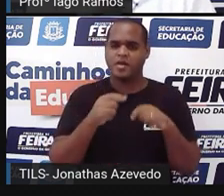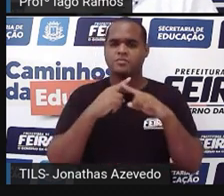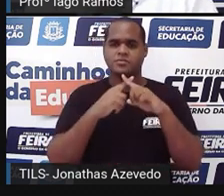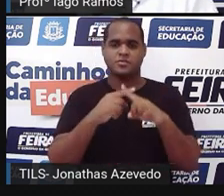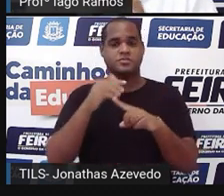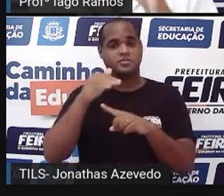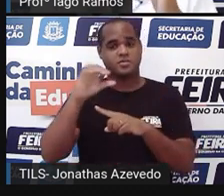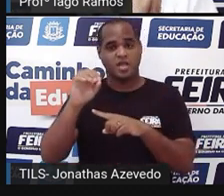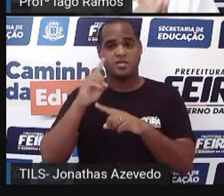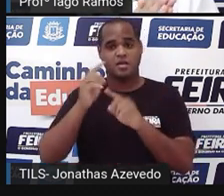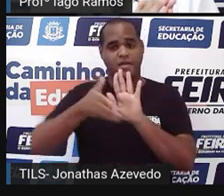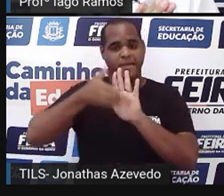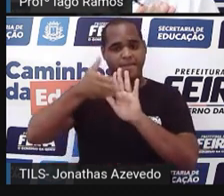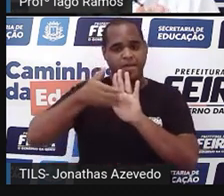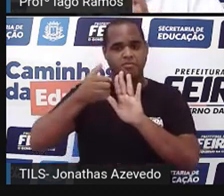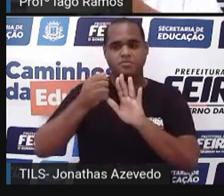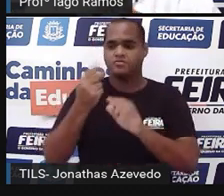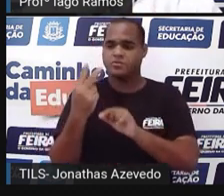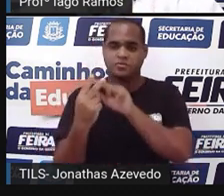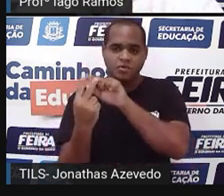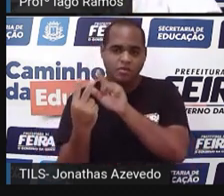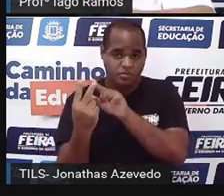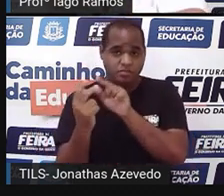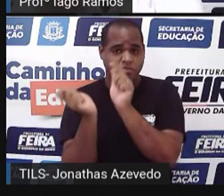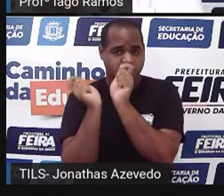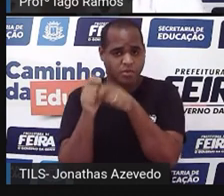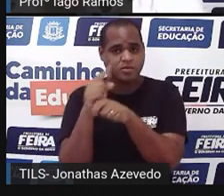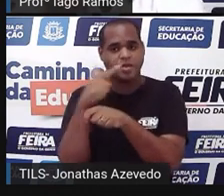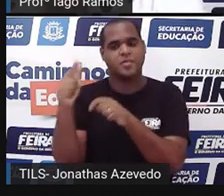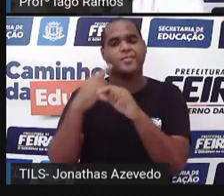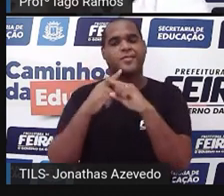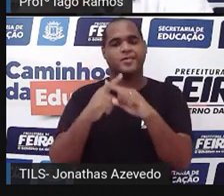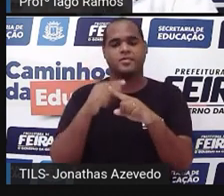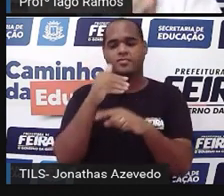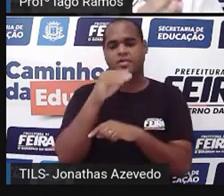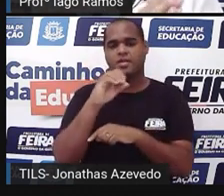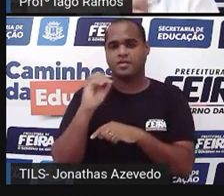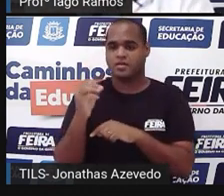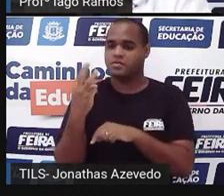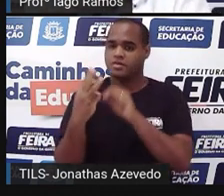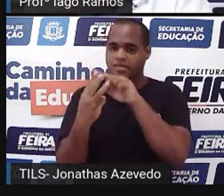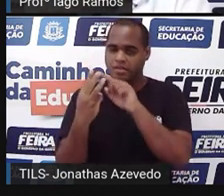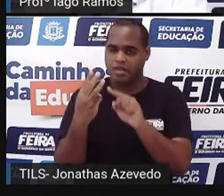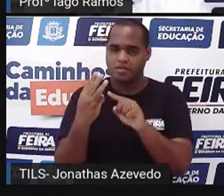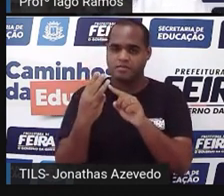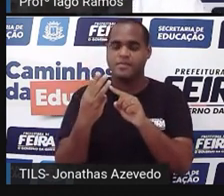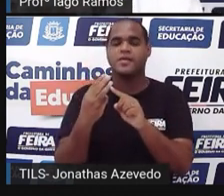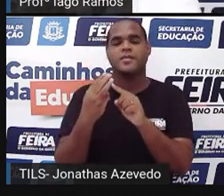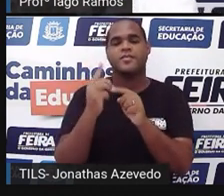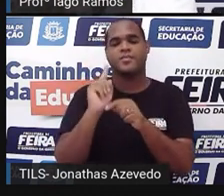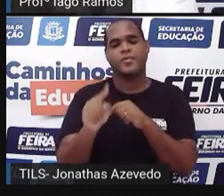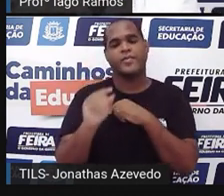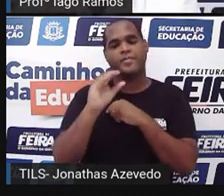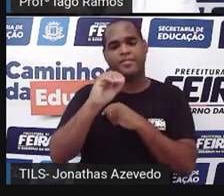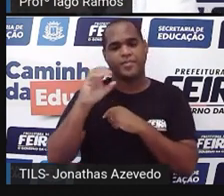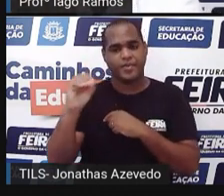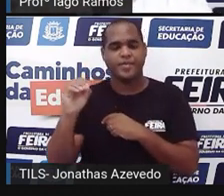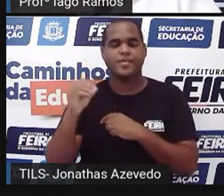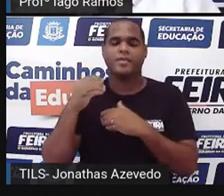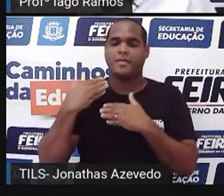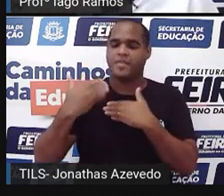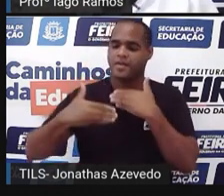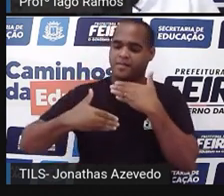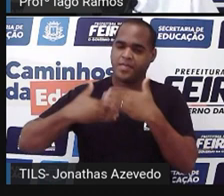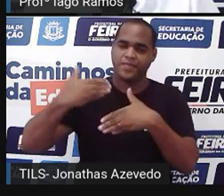tirar essa, se for dois algarismos eu multiplique por 100 se for três algarismos e multiplique por